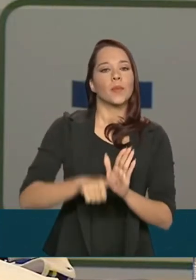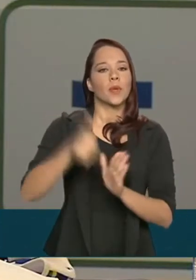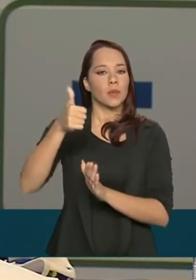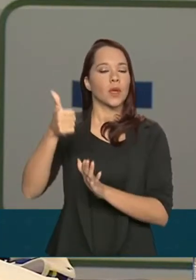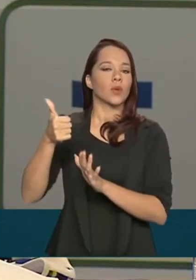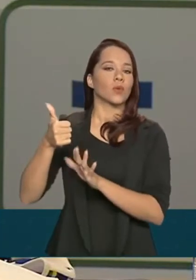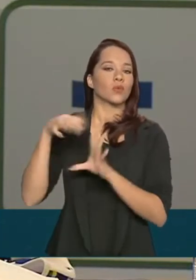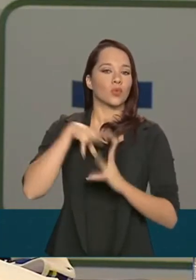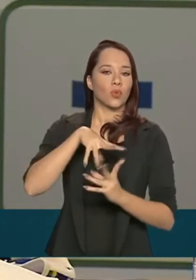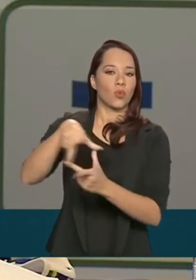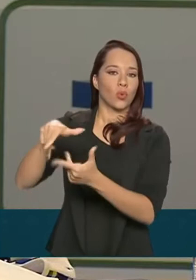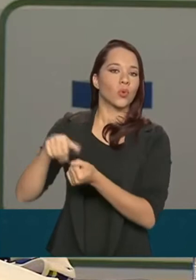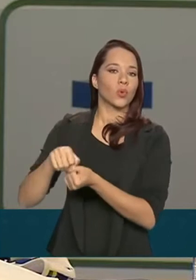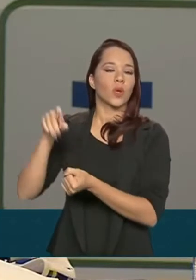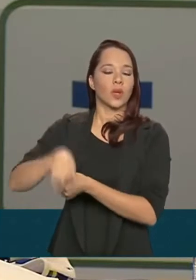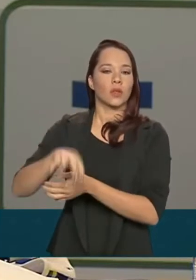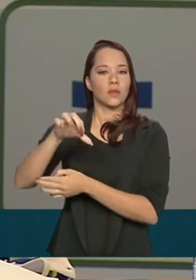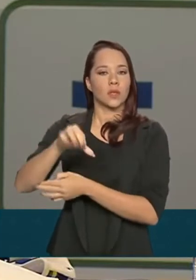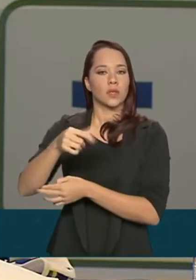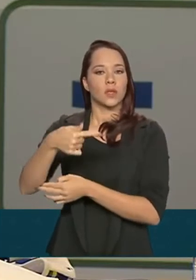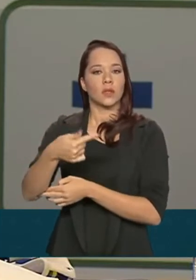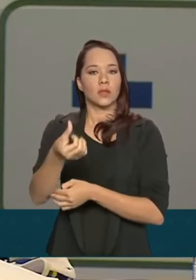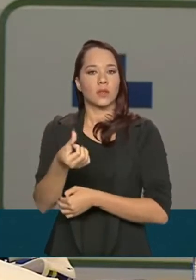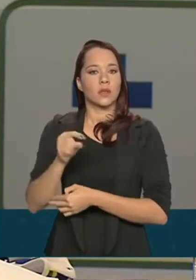no mundo, como